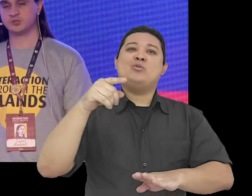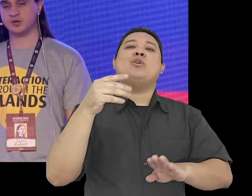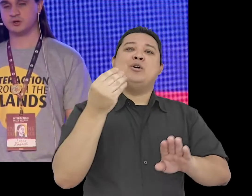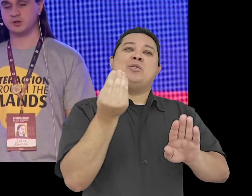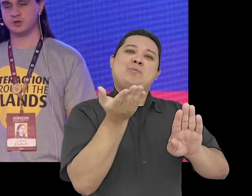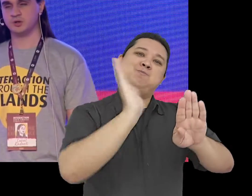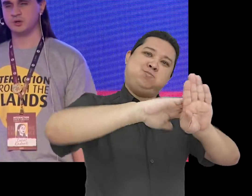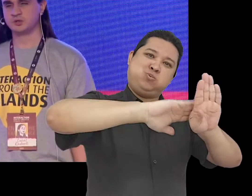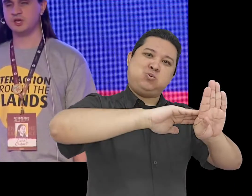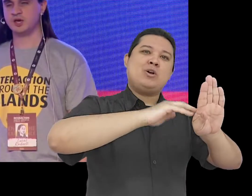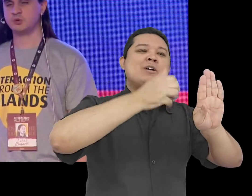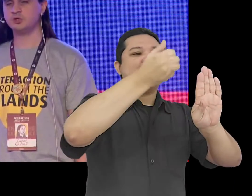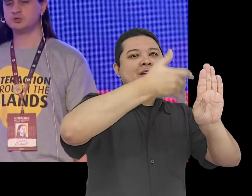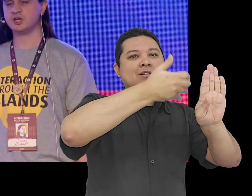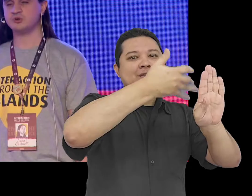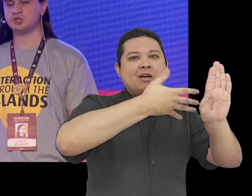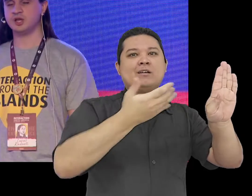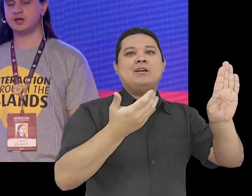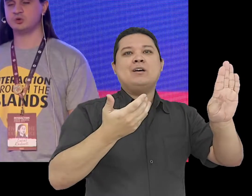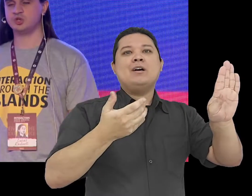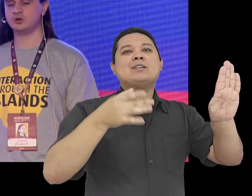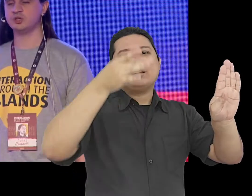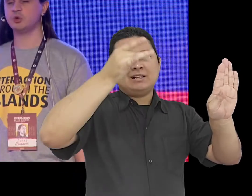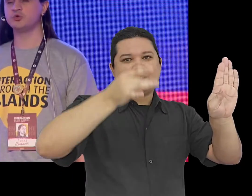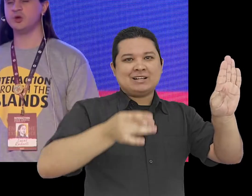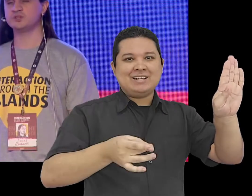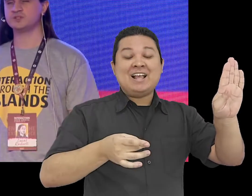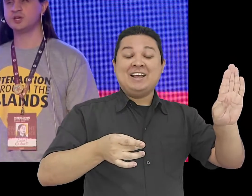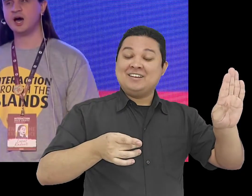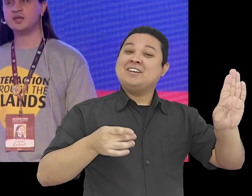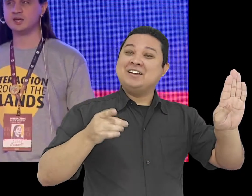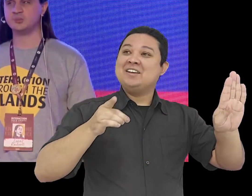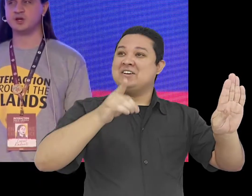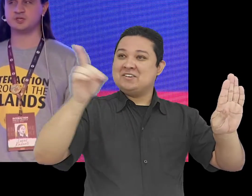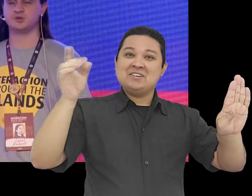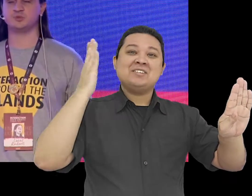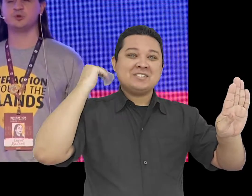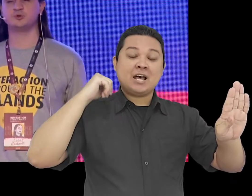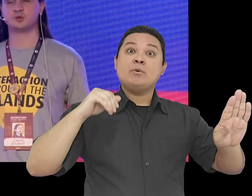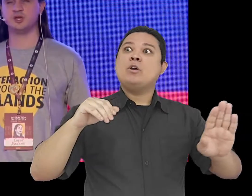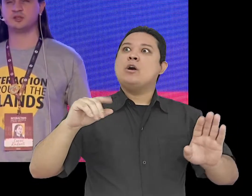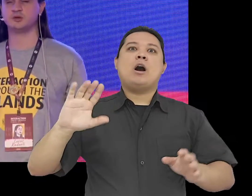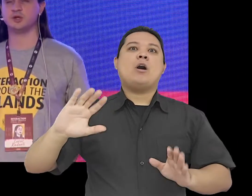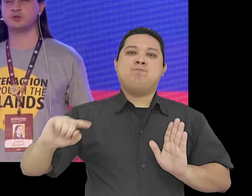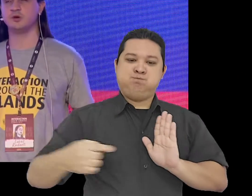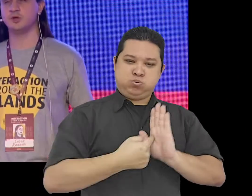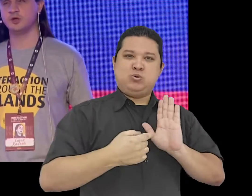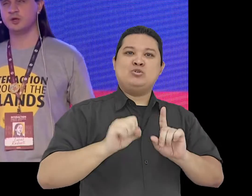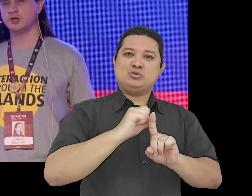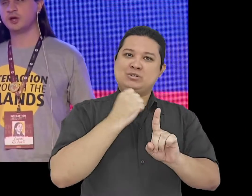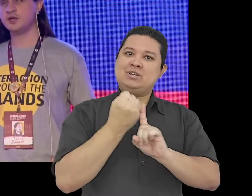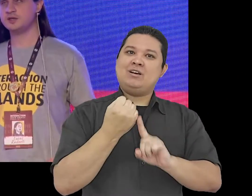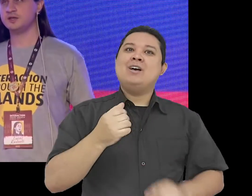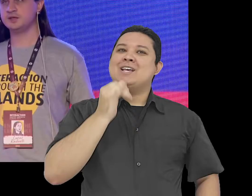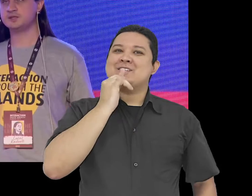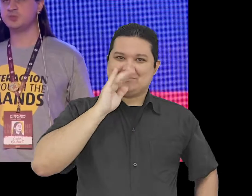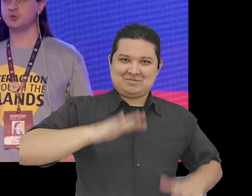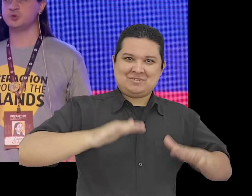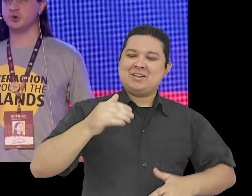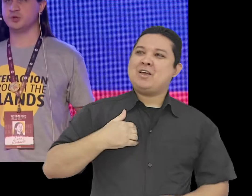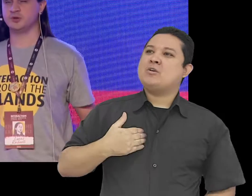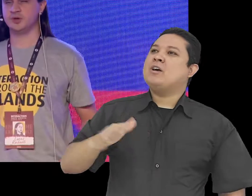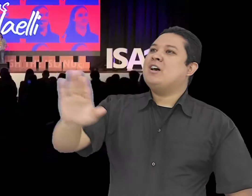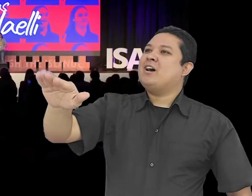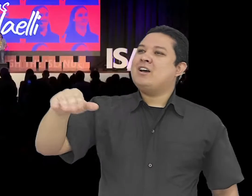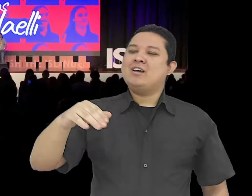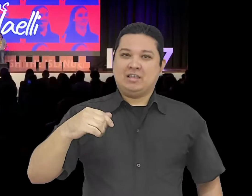impacto social. Que é, quando eu saio de lá, eu chego e encontro eles e falo assim, cara, e aquela imagem que você postou, não sei o que, tal. Cara, isso é